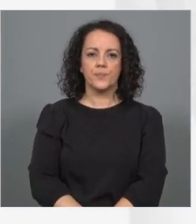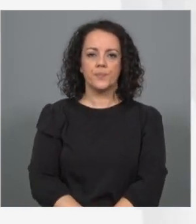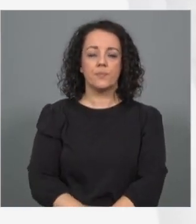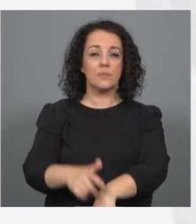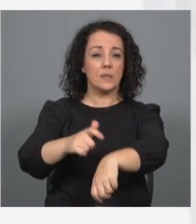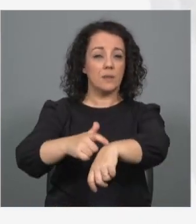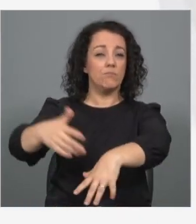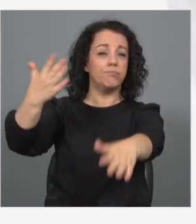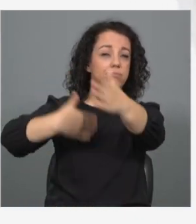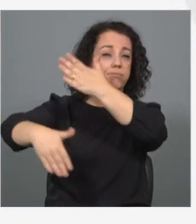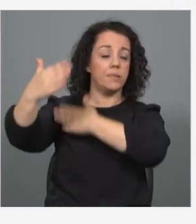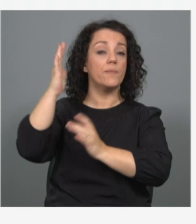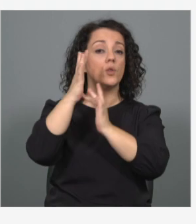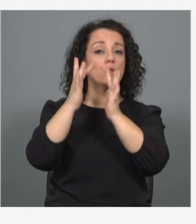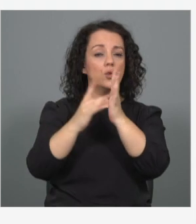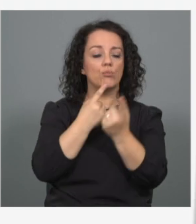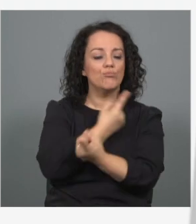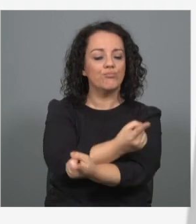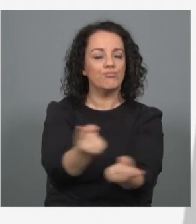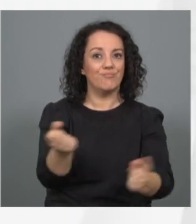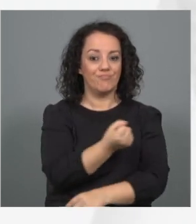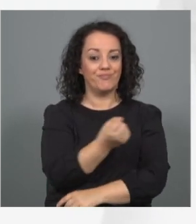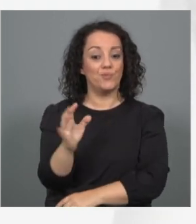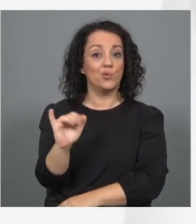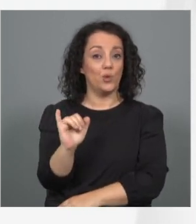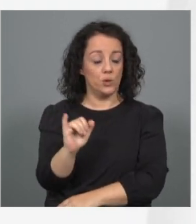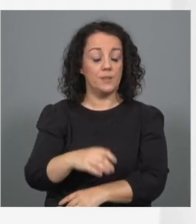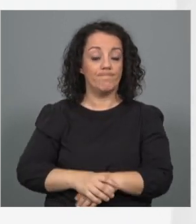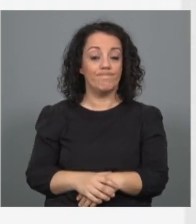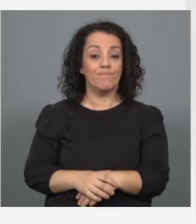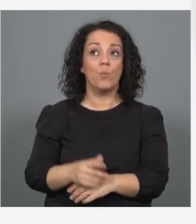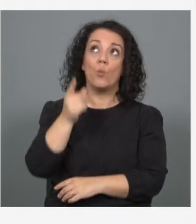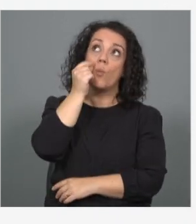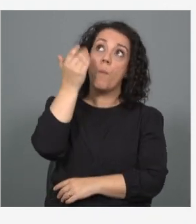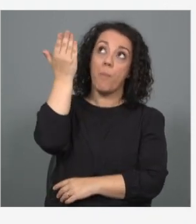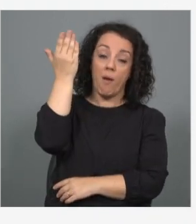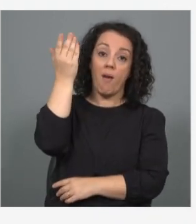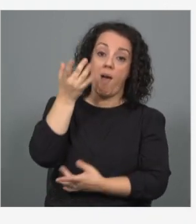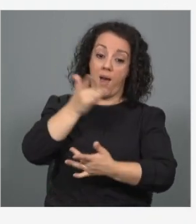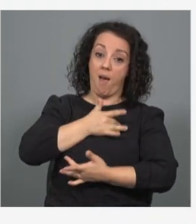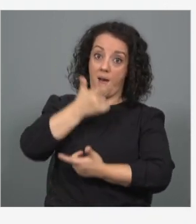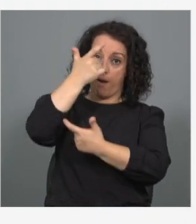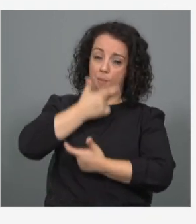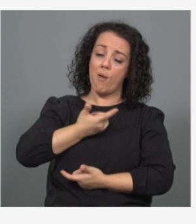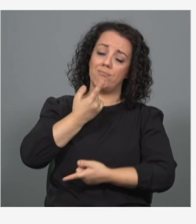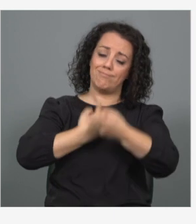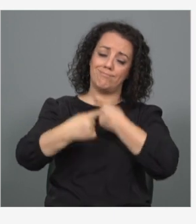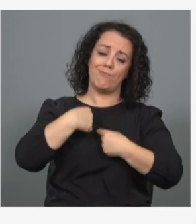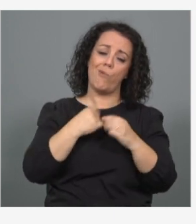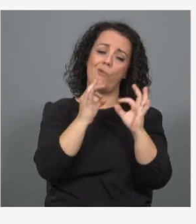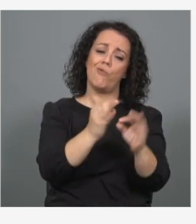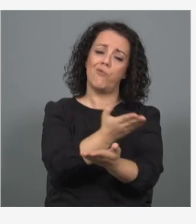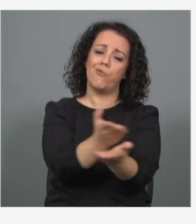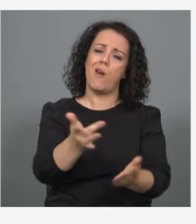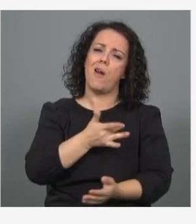Naquele tempo disse Jesus aos seus discípulos: Assim como o Pai me amou, também eu vos amei. Permanecei no